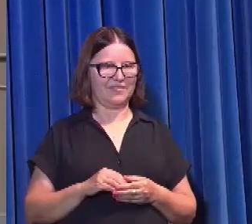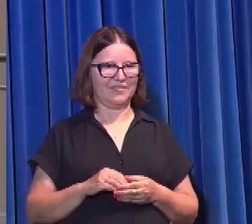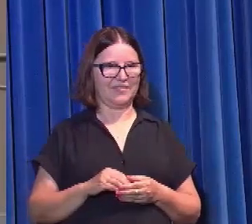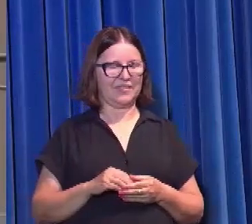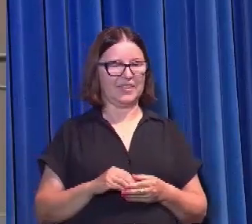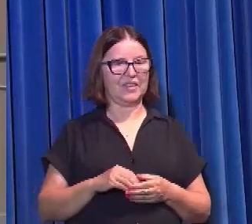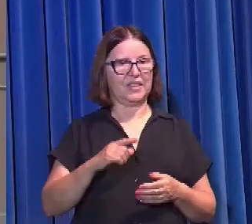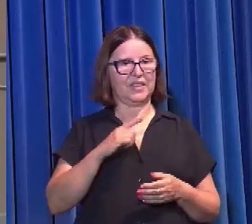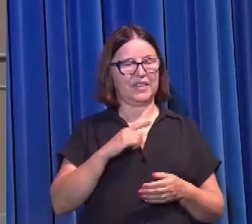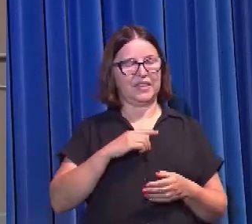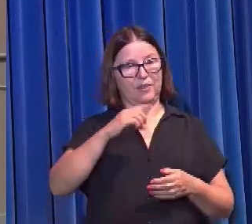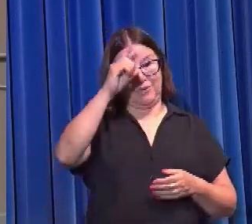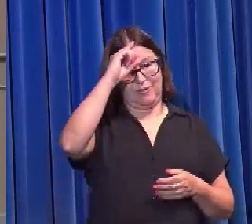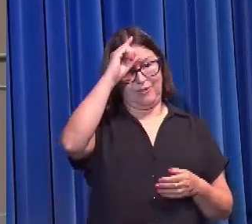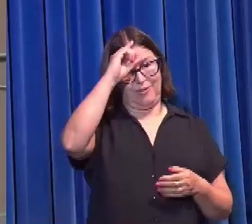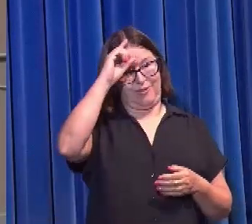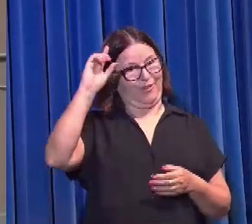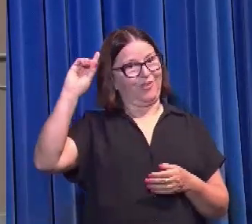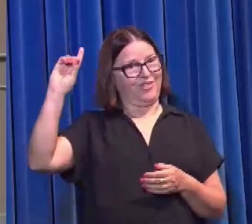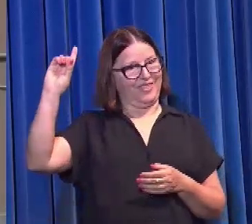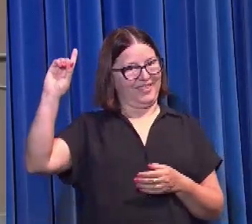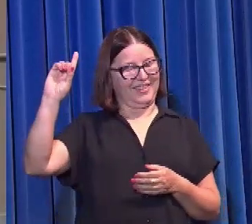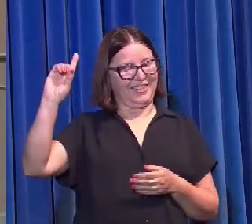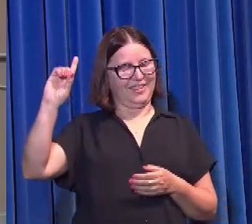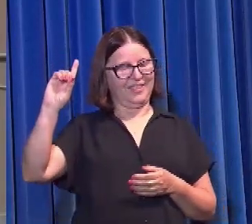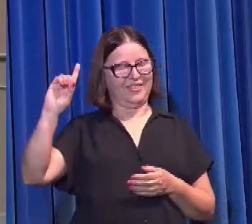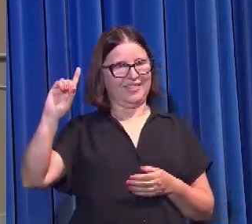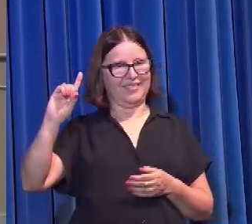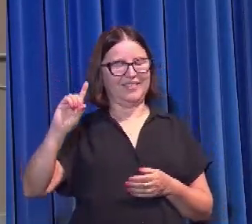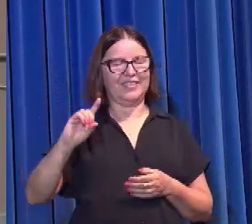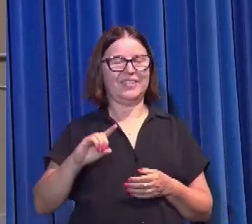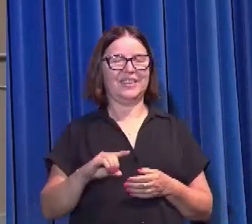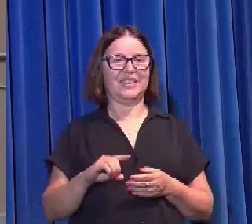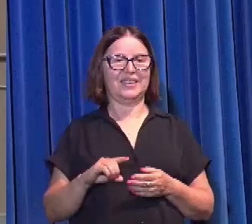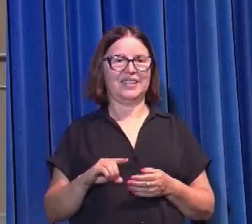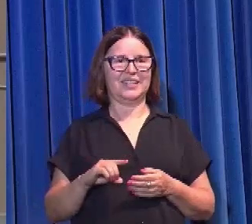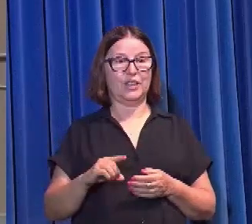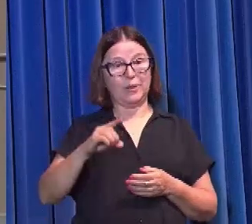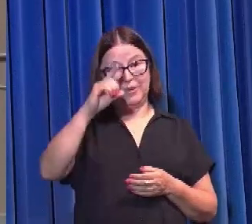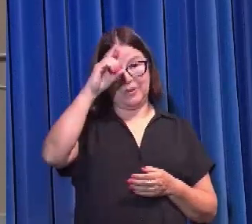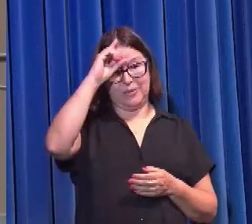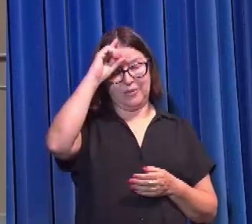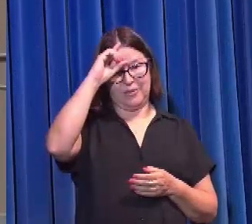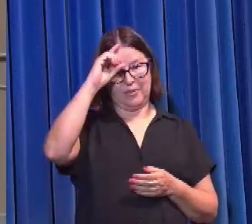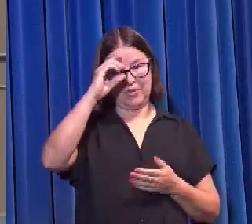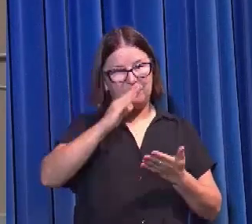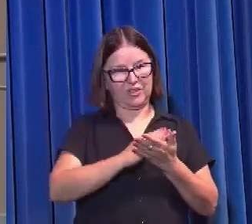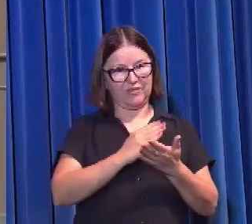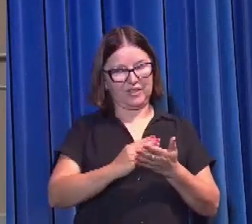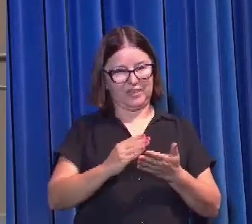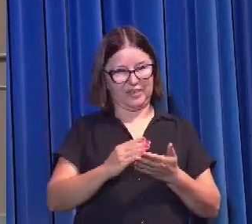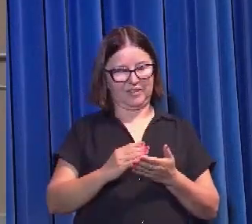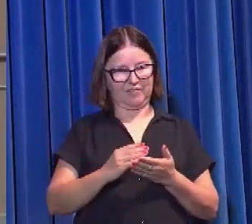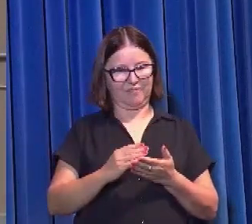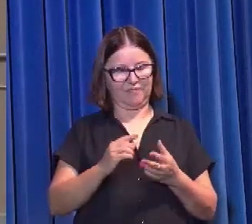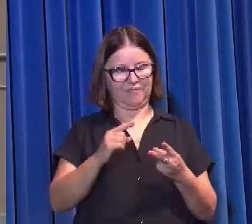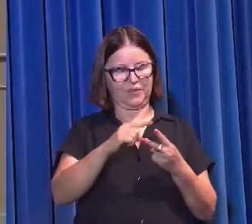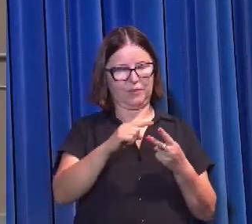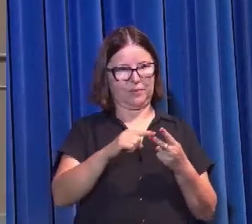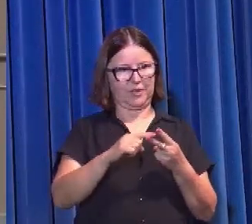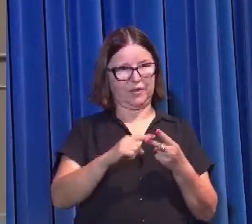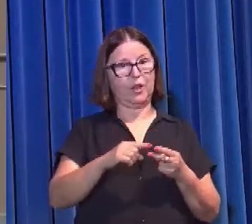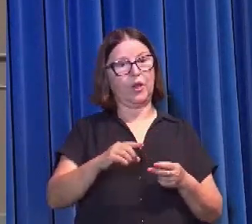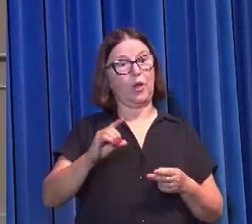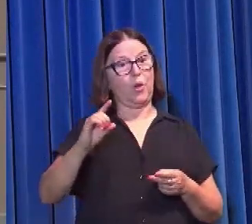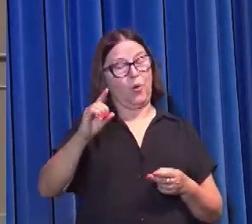existem os dons de Deus, hoje não é o assunto do dia, dons de Deus, mas os dons, eles estão divididos em duas grandes categorias, os dons da